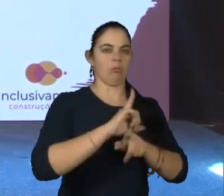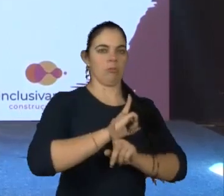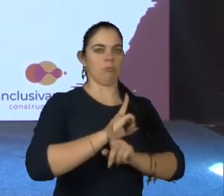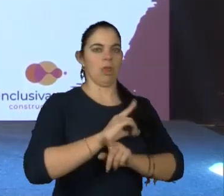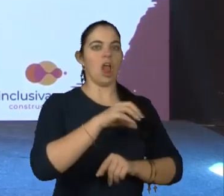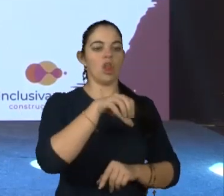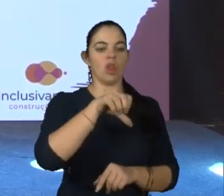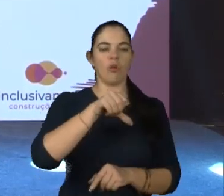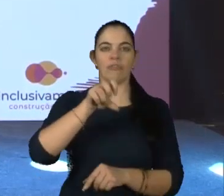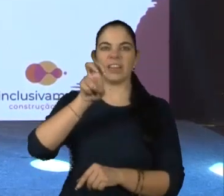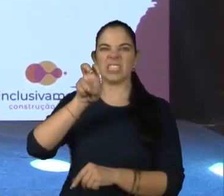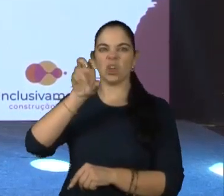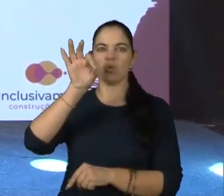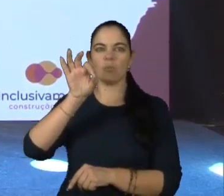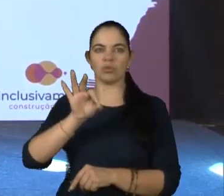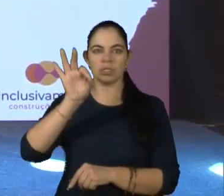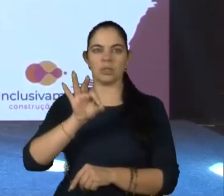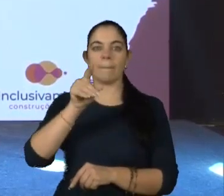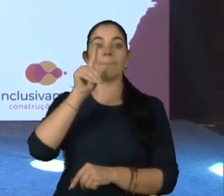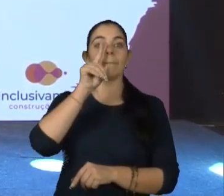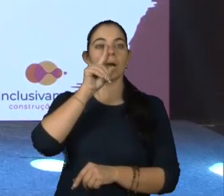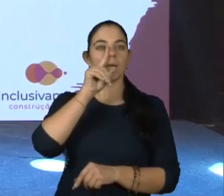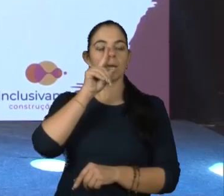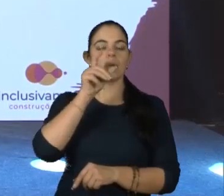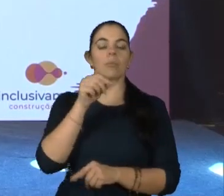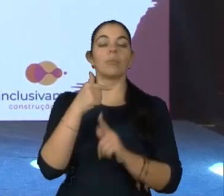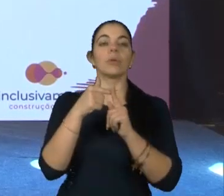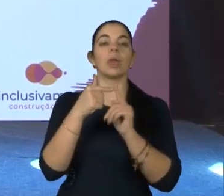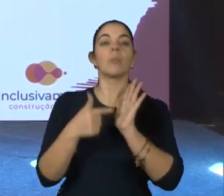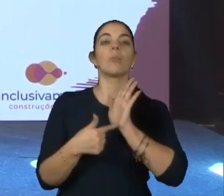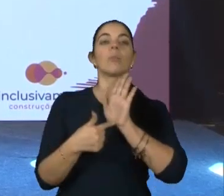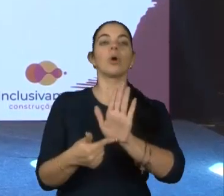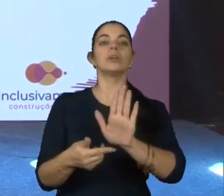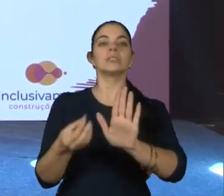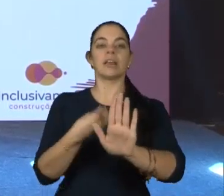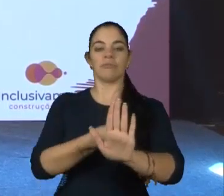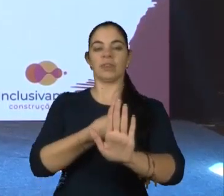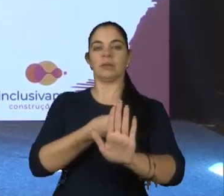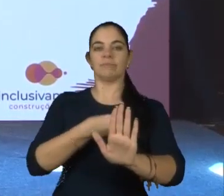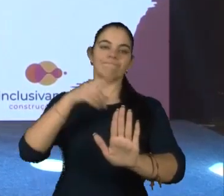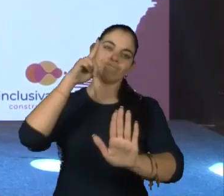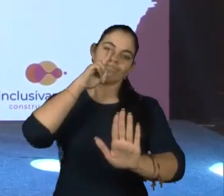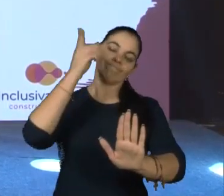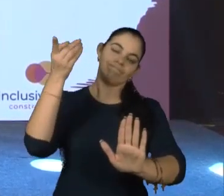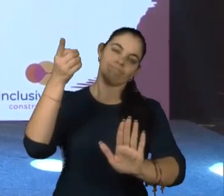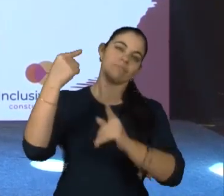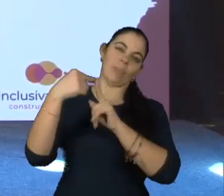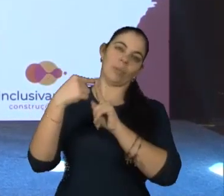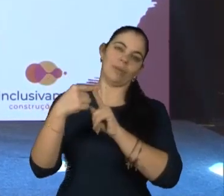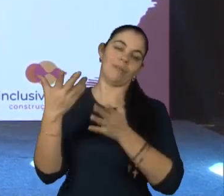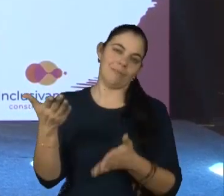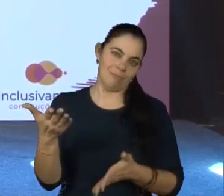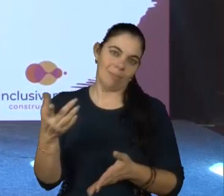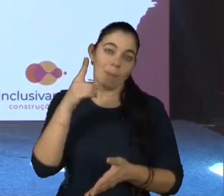95% de mães. Isso reflete a nossa vivência da maternidade. Por quê? Porque,